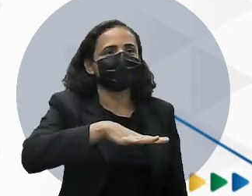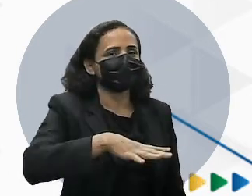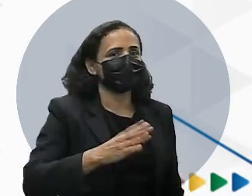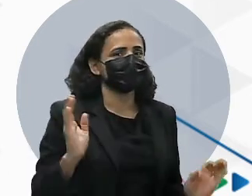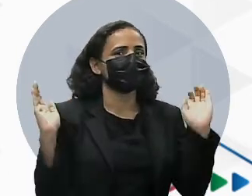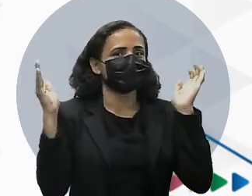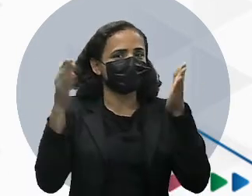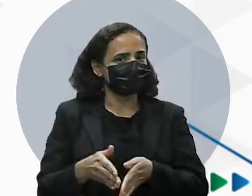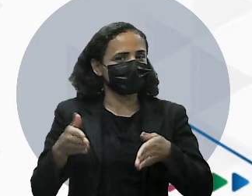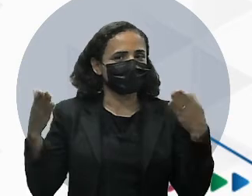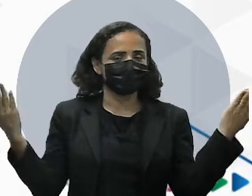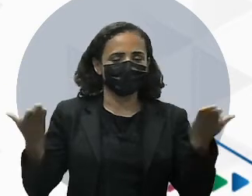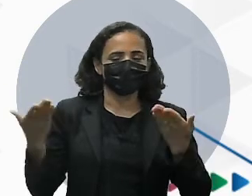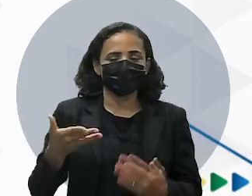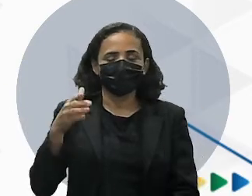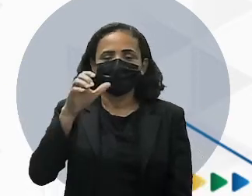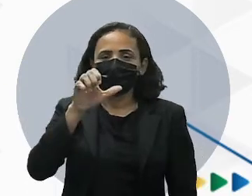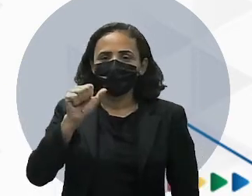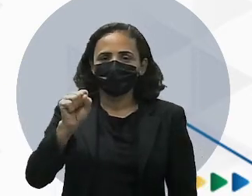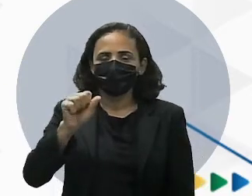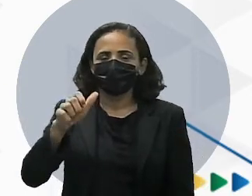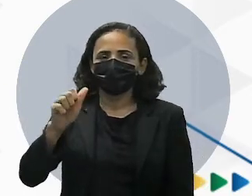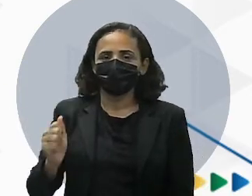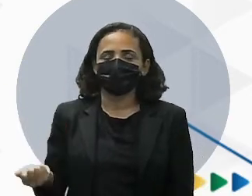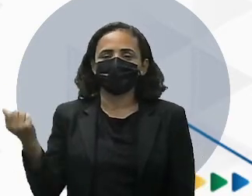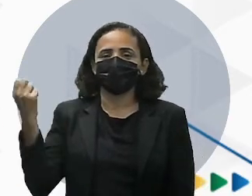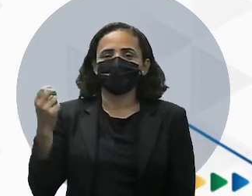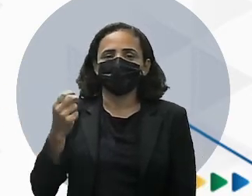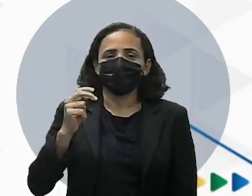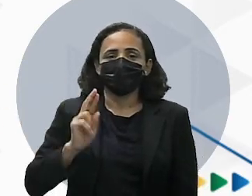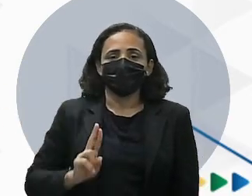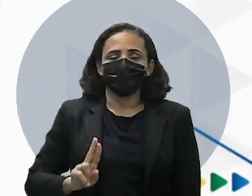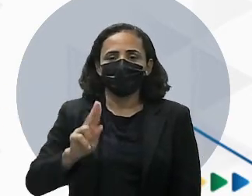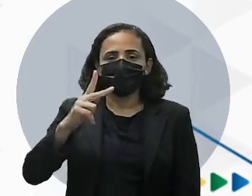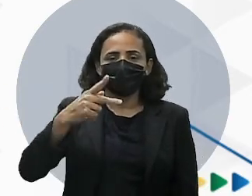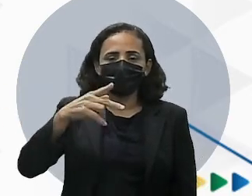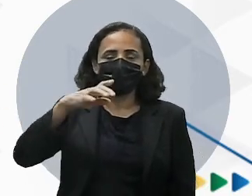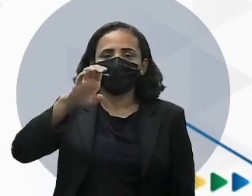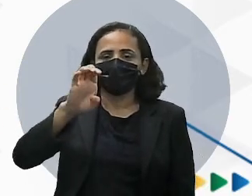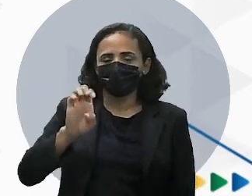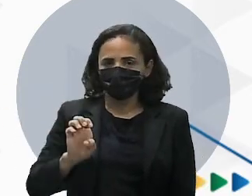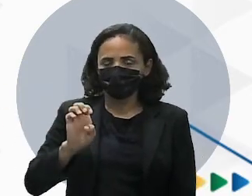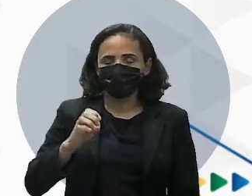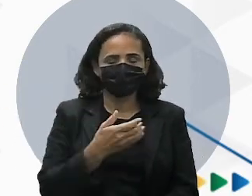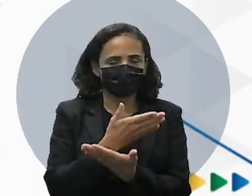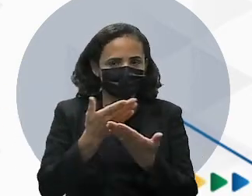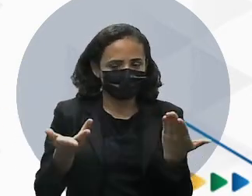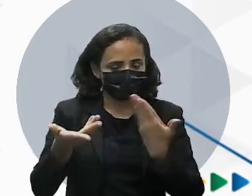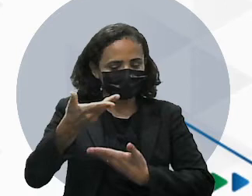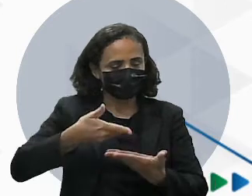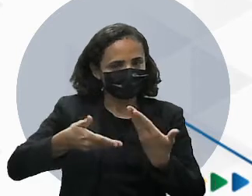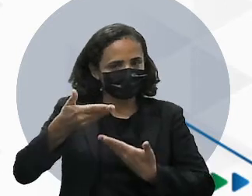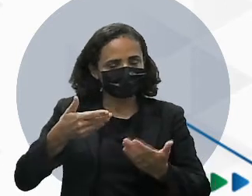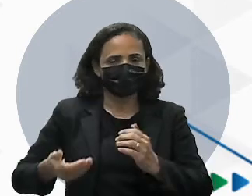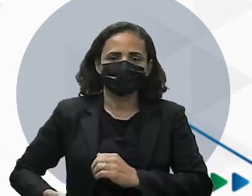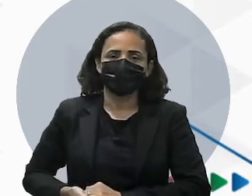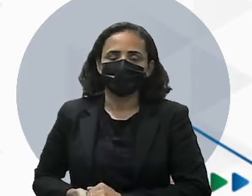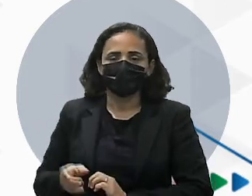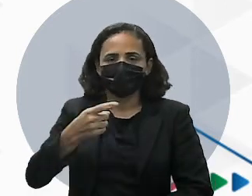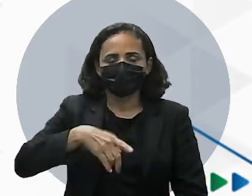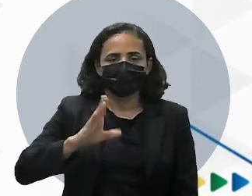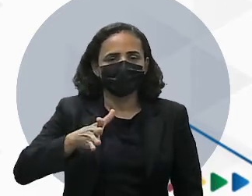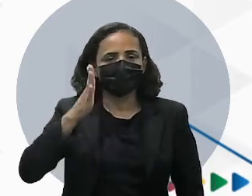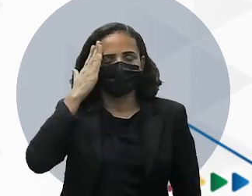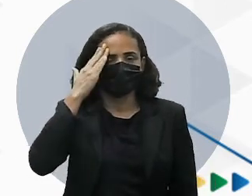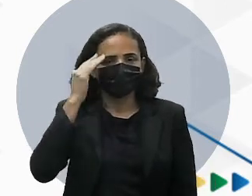foco agora é o SSA da UPE, Universidade de Pernambuco. E como você sabe,